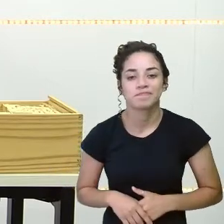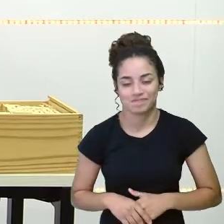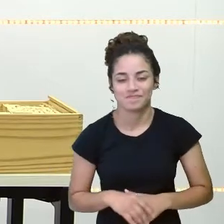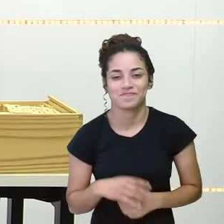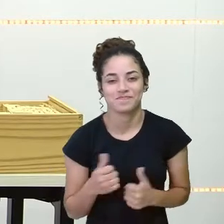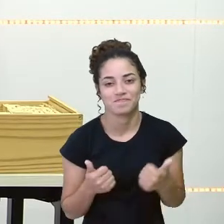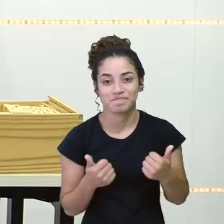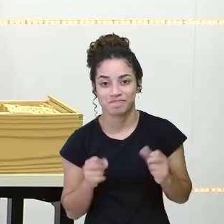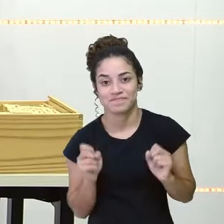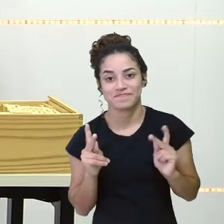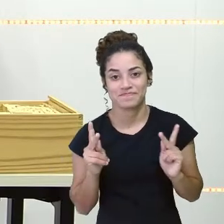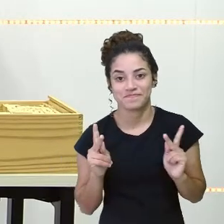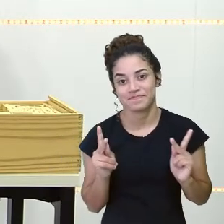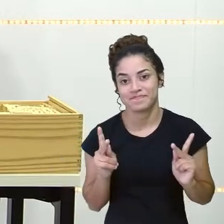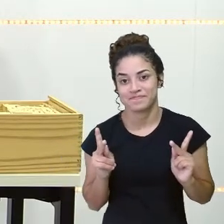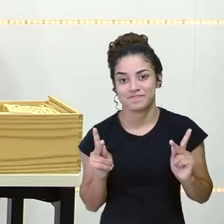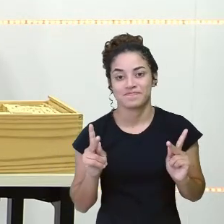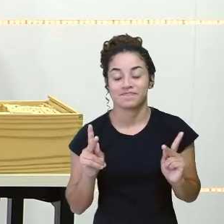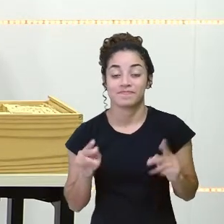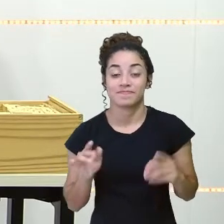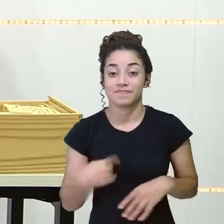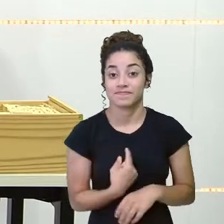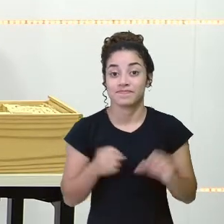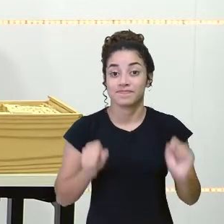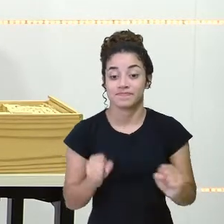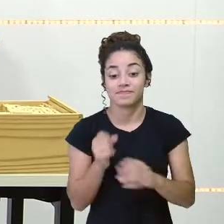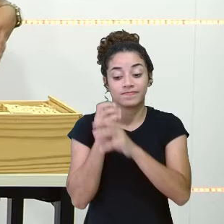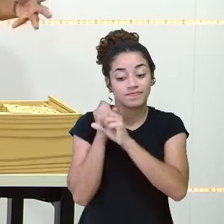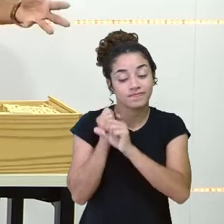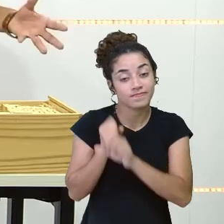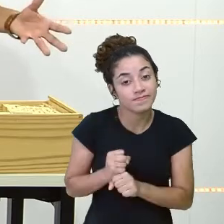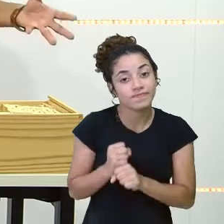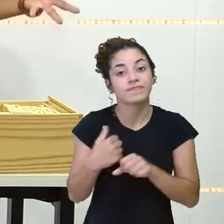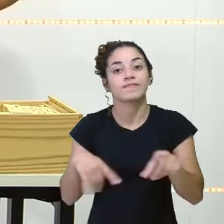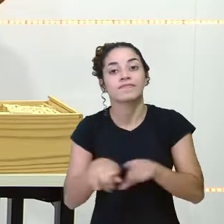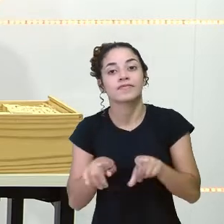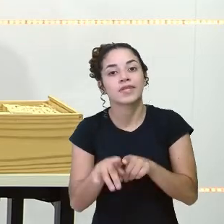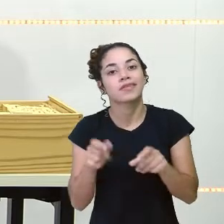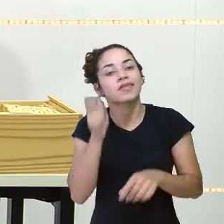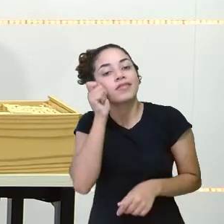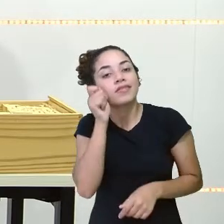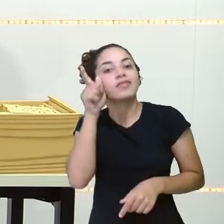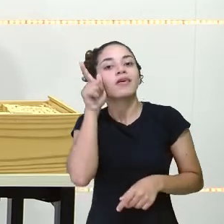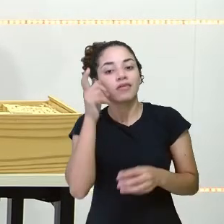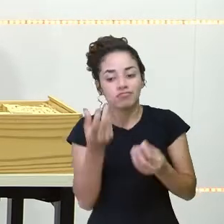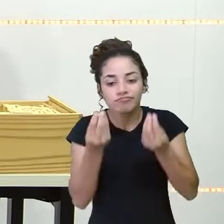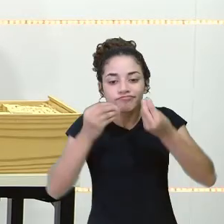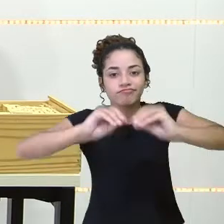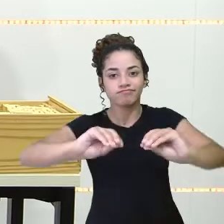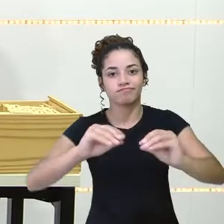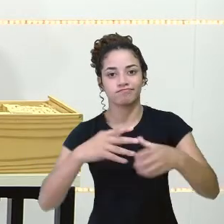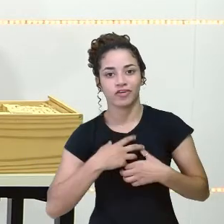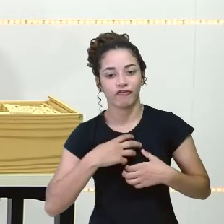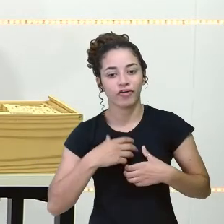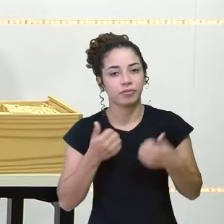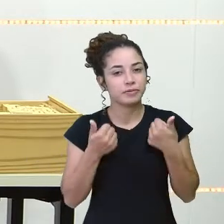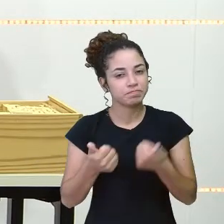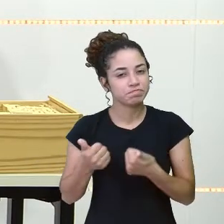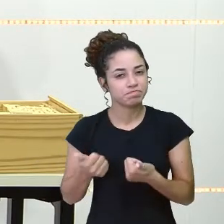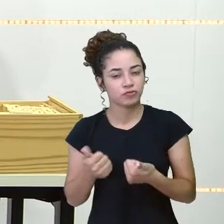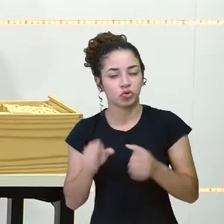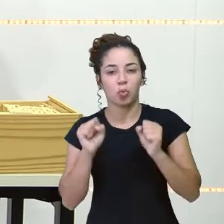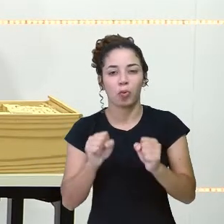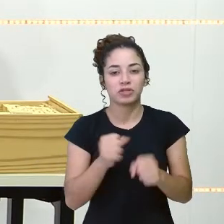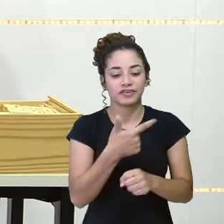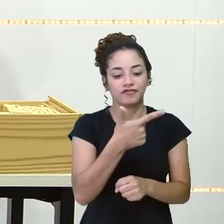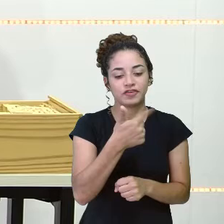certo? Ok? Então, a gente pode somar também, ter a ideia de acrescentar dessa forma, né? Juntando